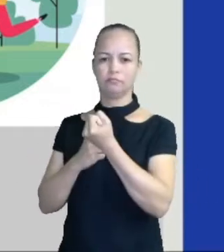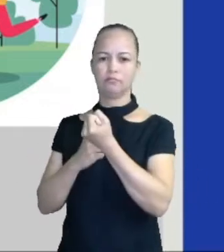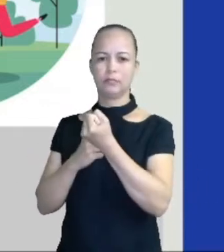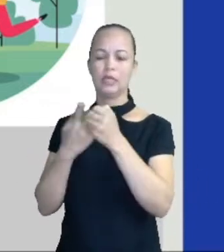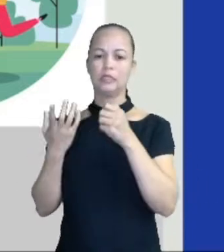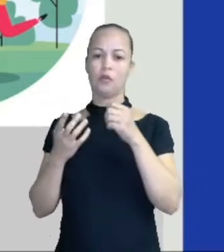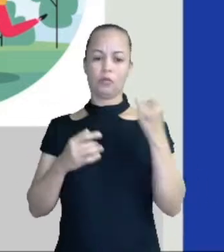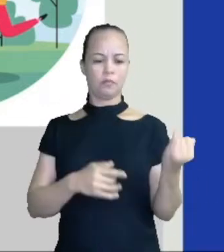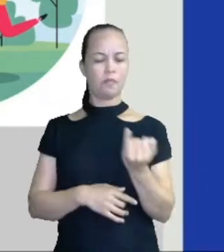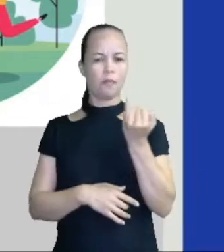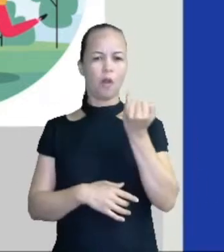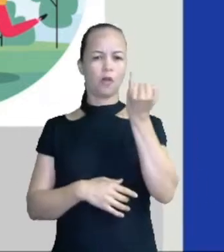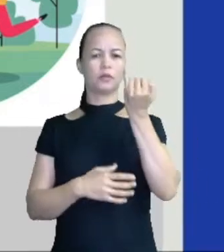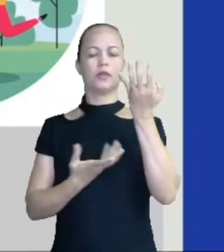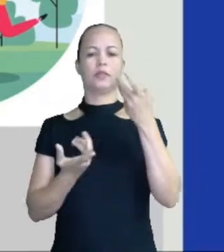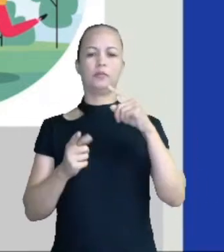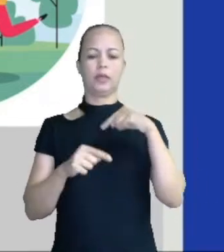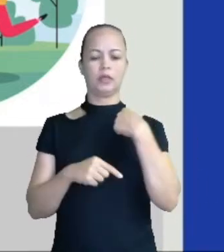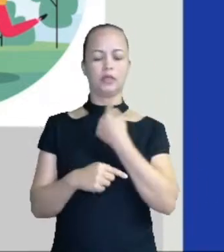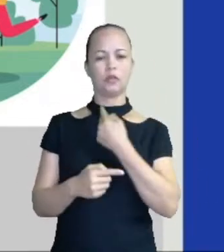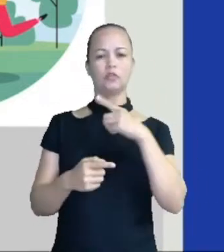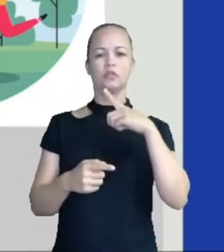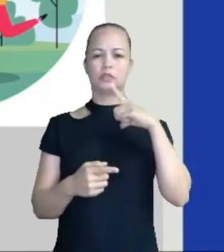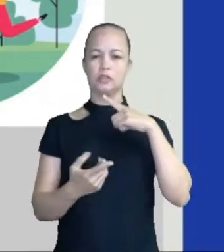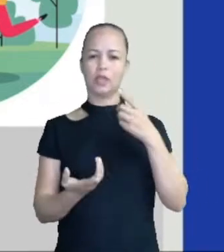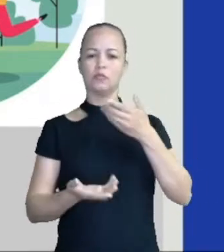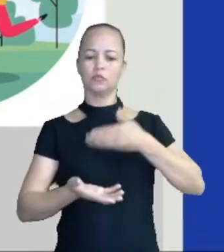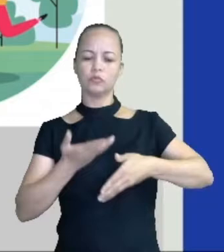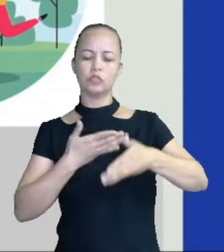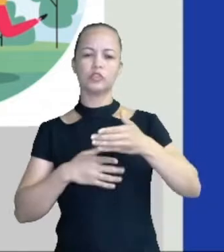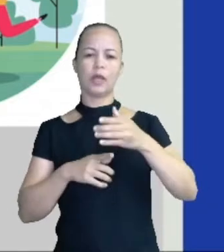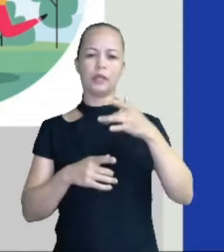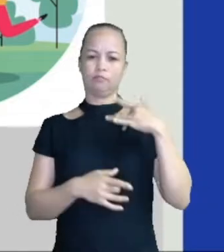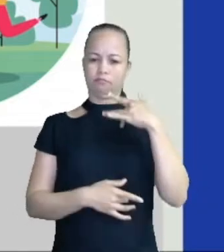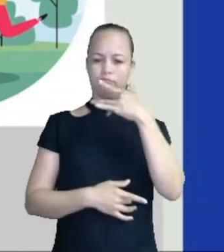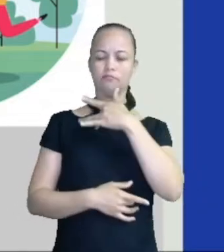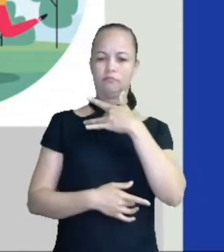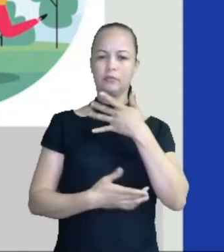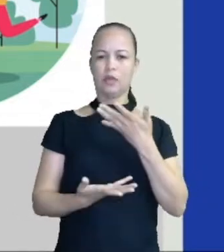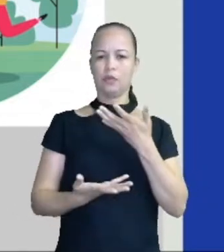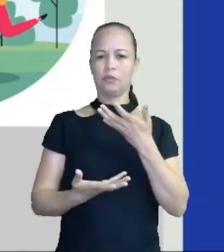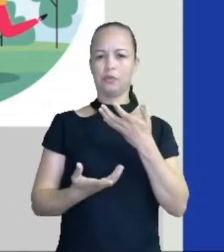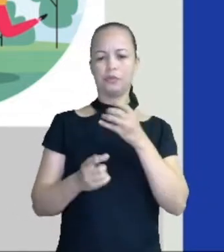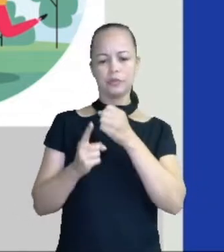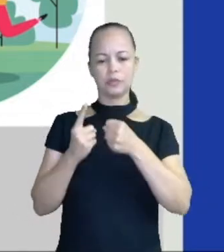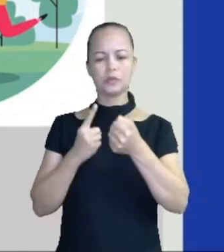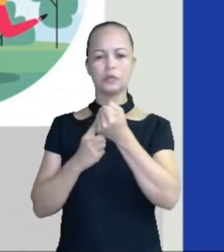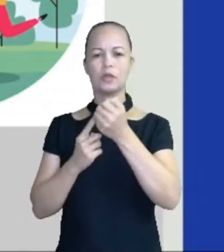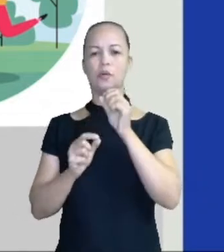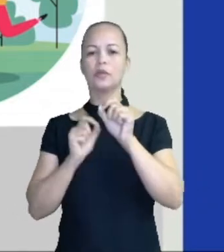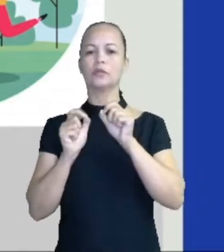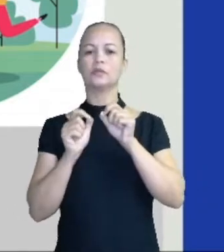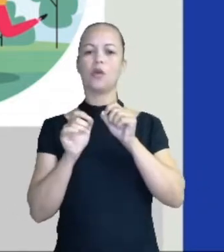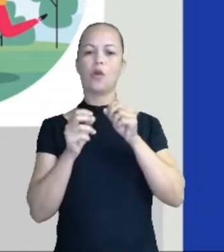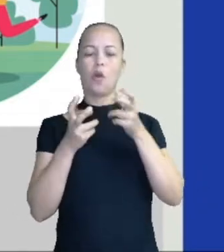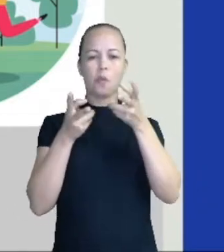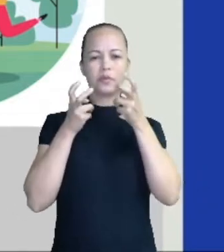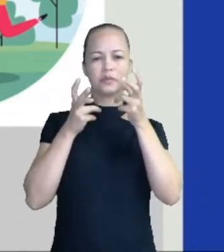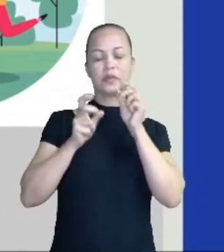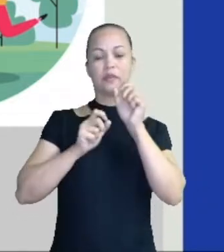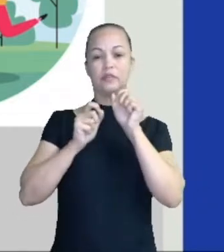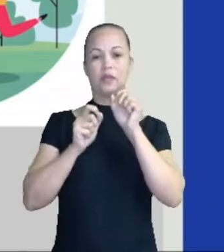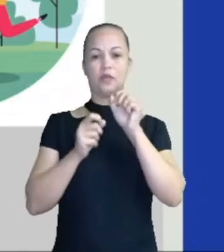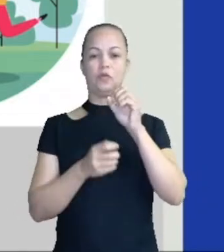nós possamos estar mantendo o nosso estado de saúde. Portanto, observem, né, que de acordo com a Organização Mundial da